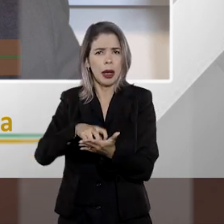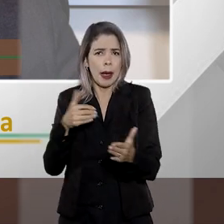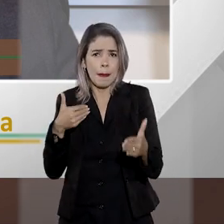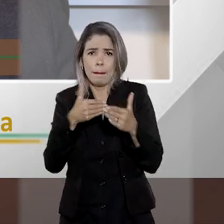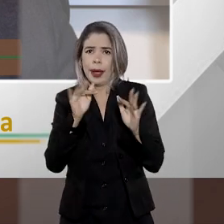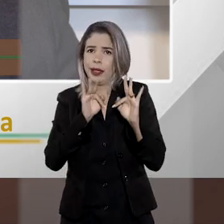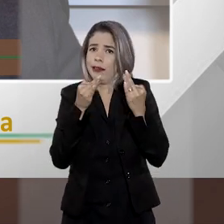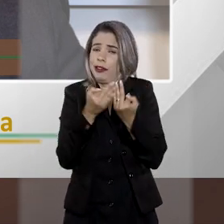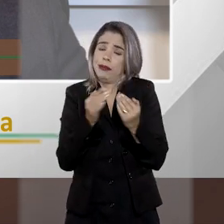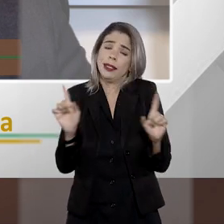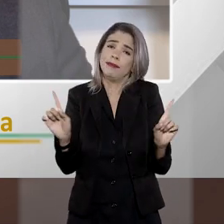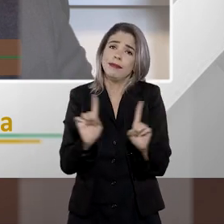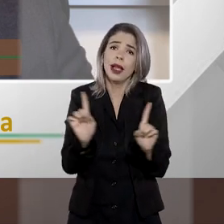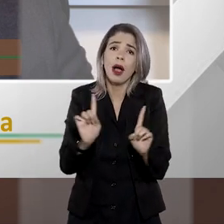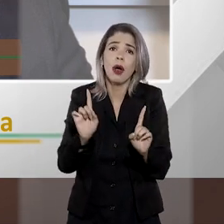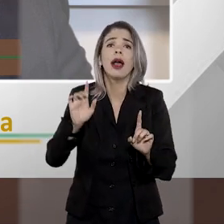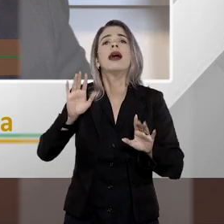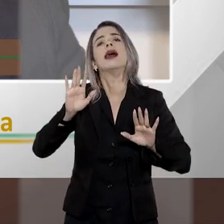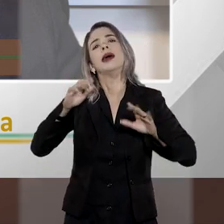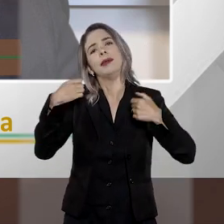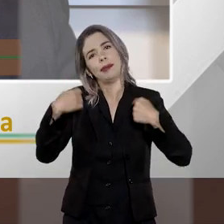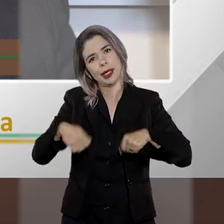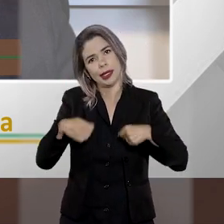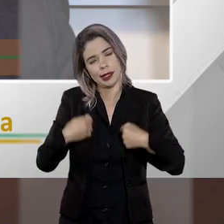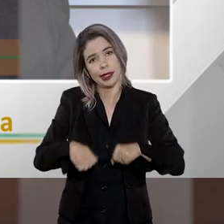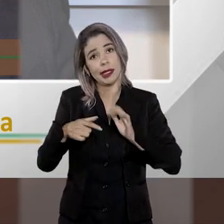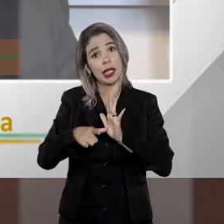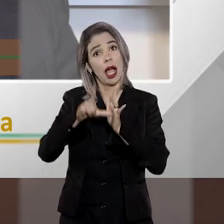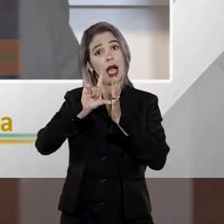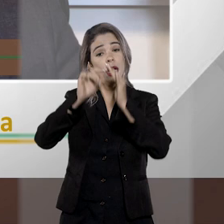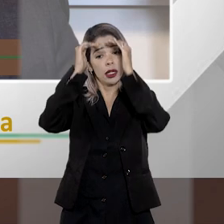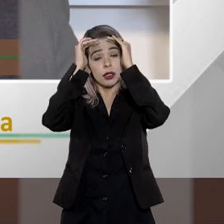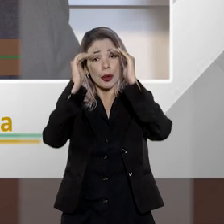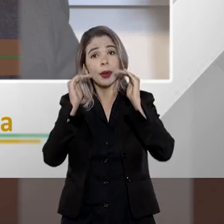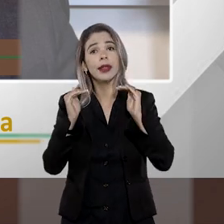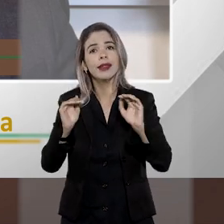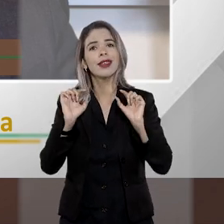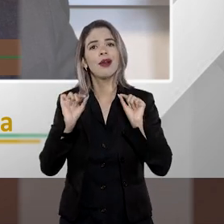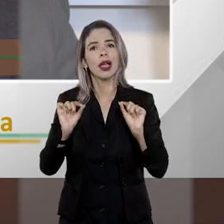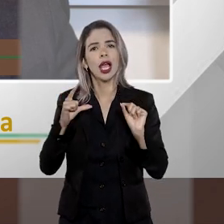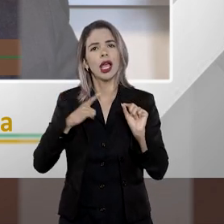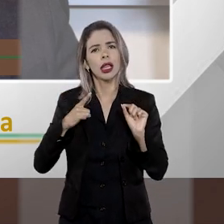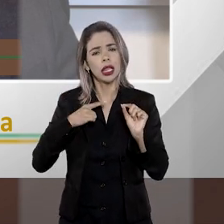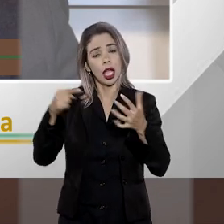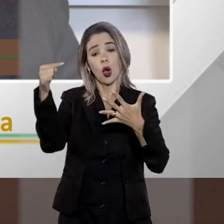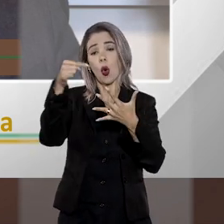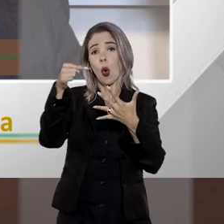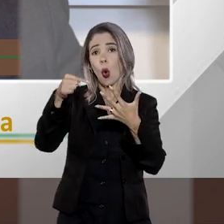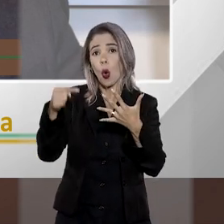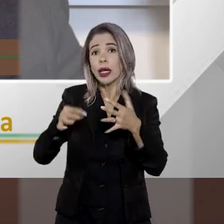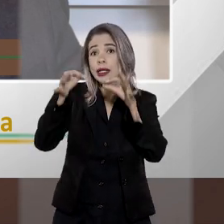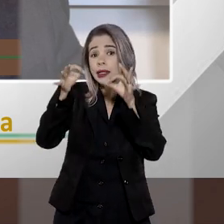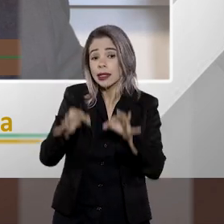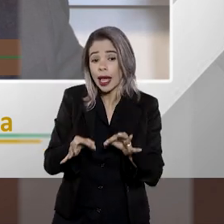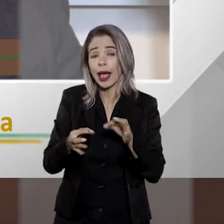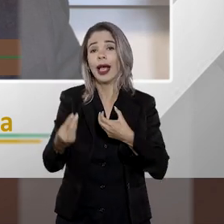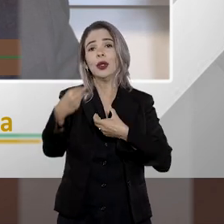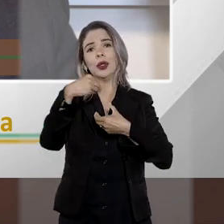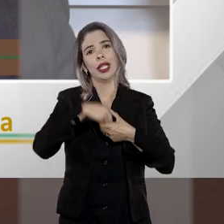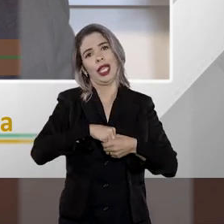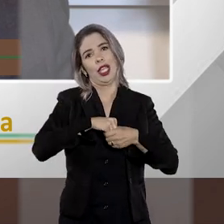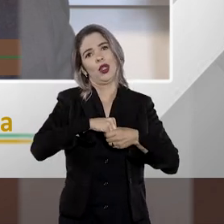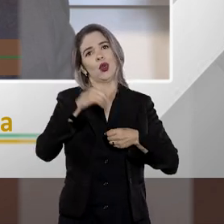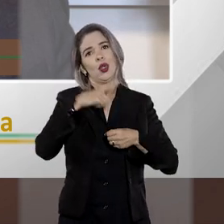seus familiares, dependendo para que se reconheça o cumprimento efetivo desse direito, a presença de situações objetivas no